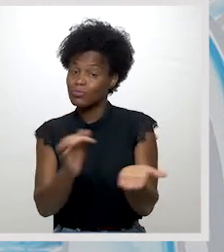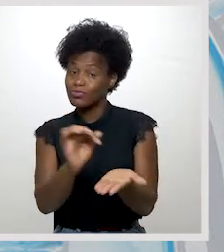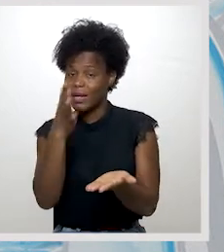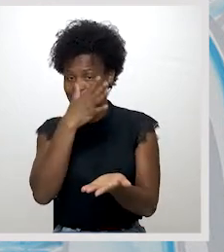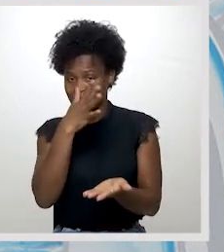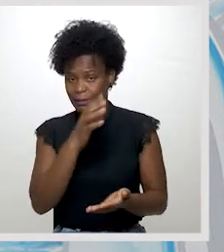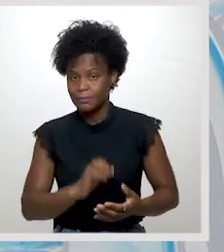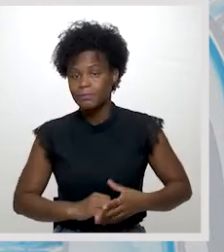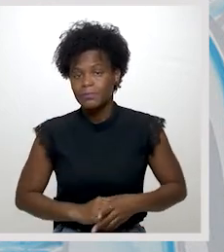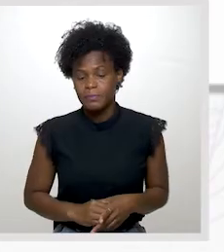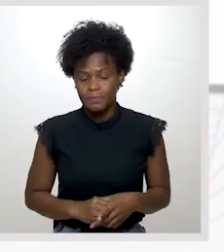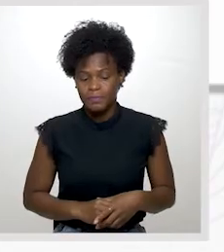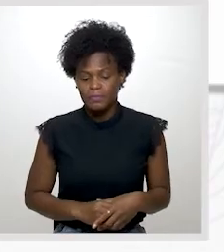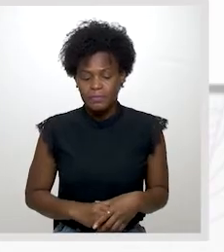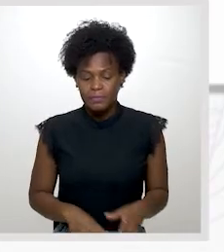de atividade.